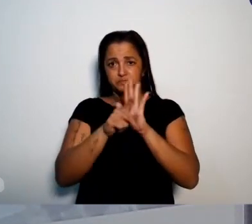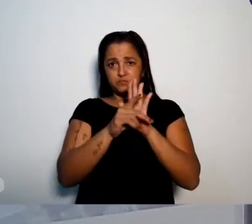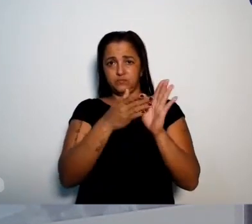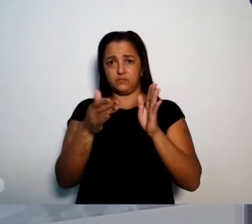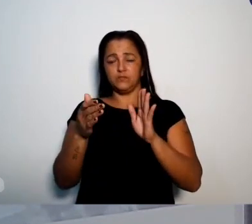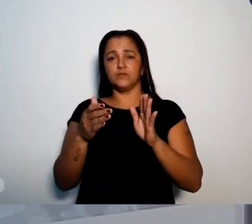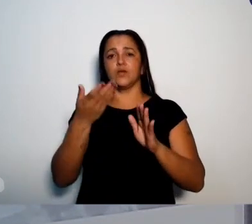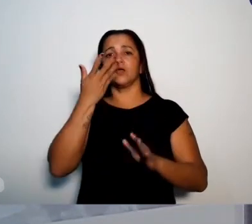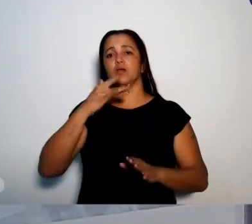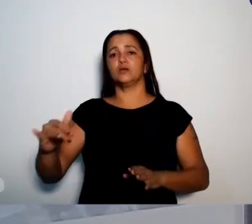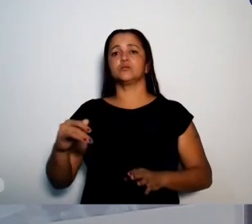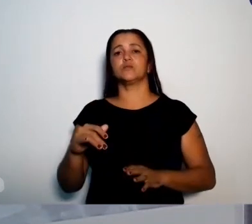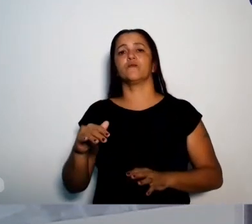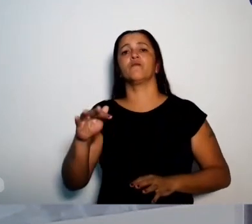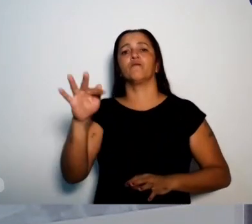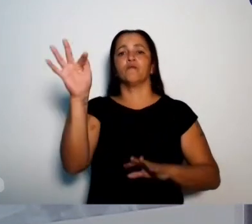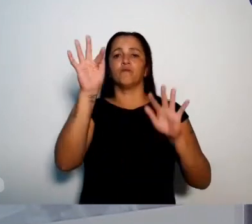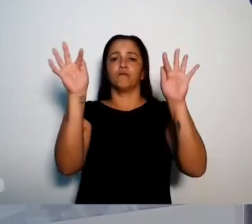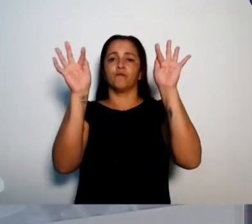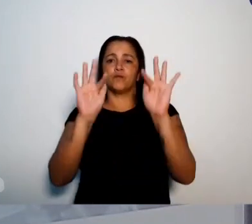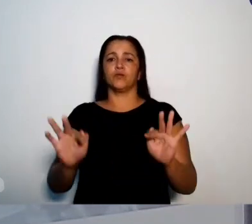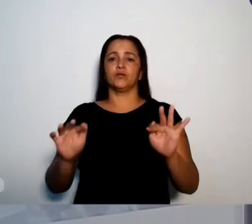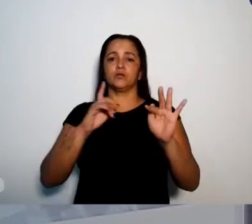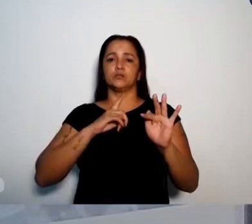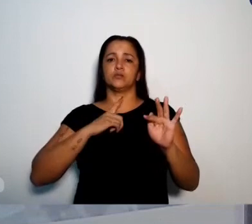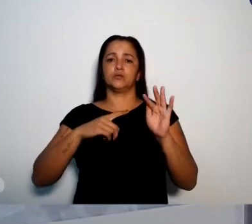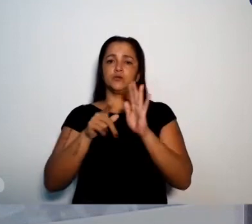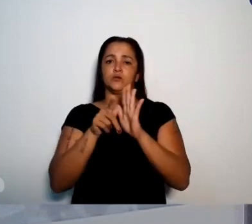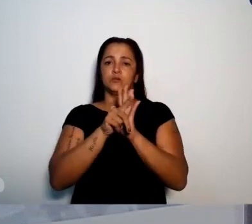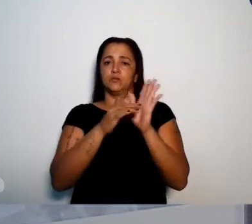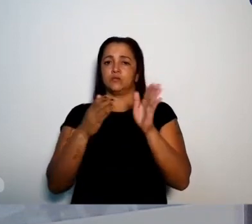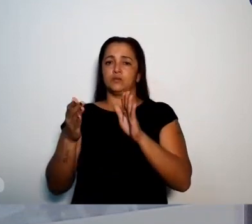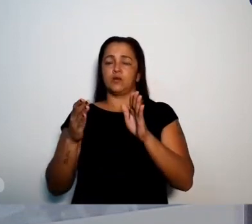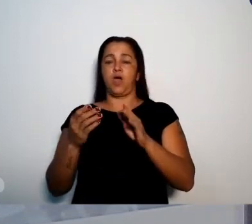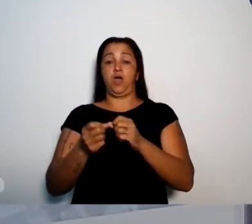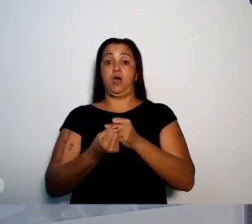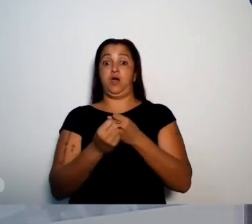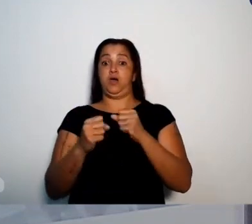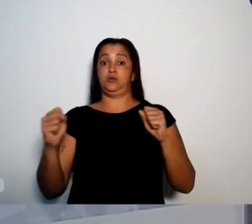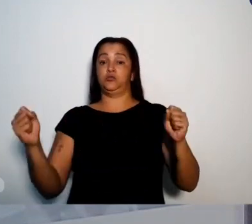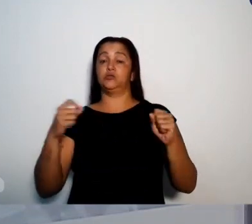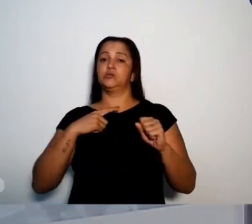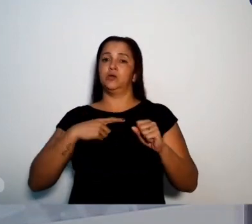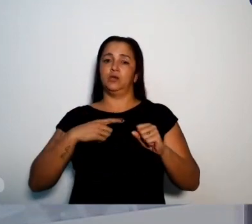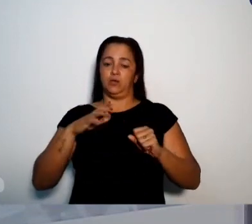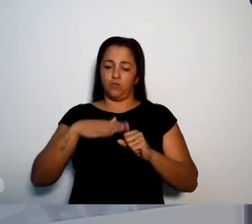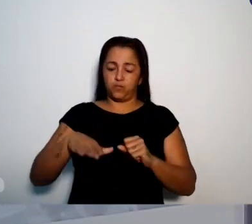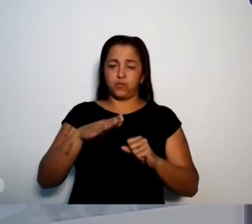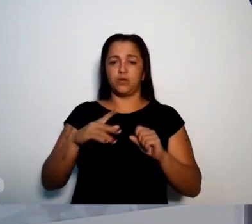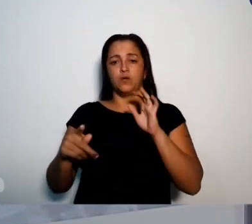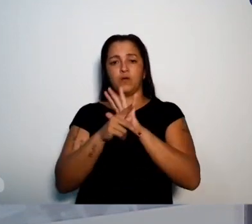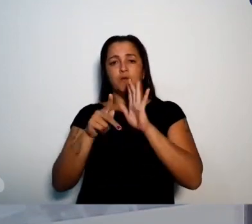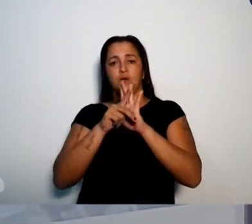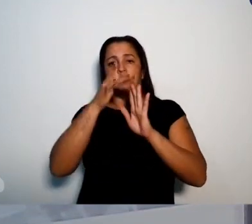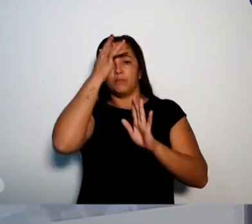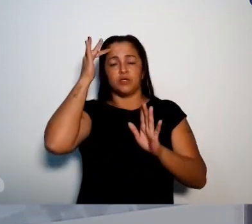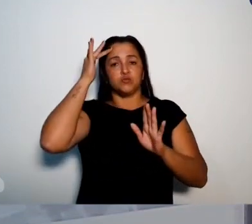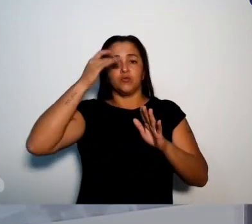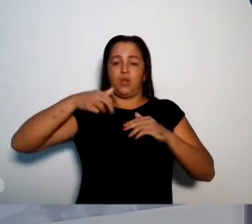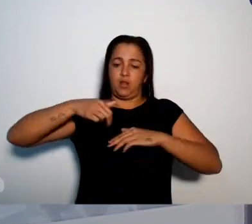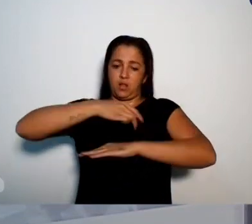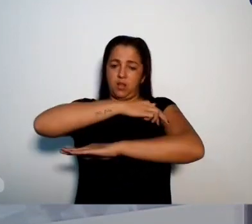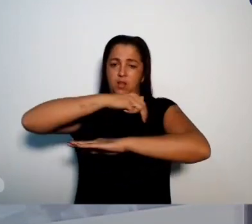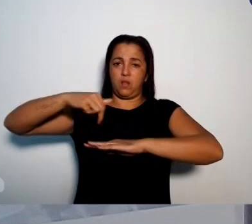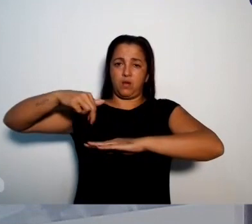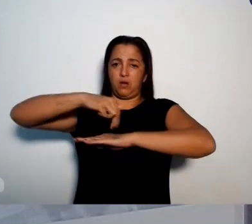os galhos estão bastante grandes, tomando toda a calçada e não dá para as pessoas passarem na calçada. Então